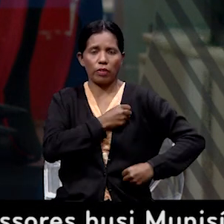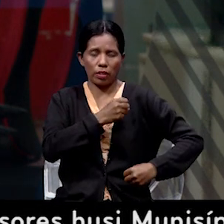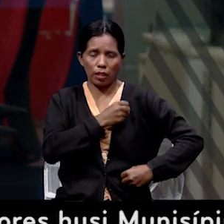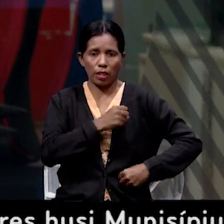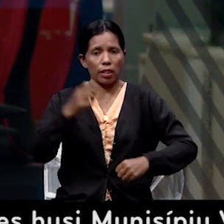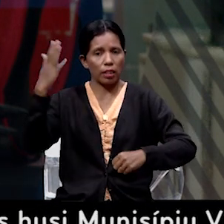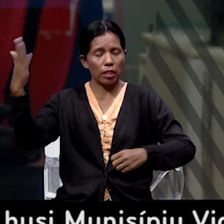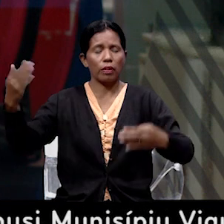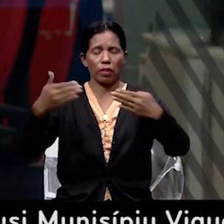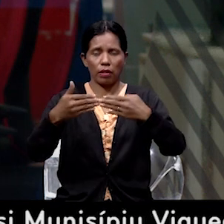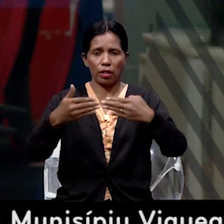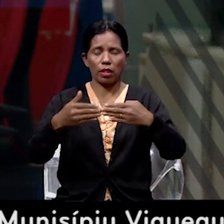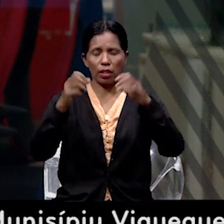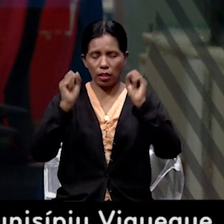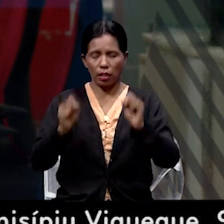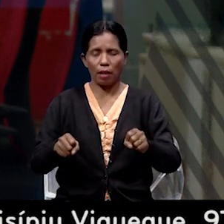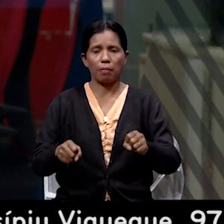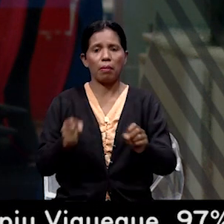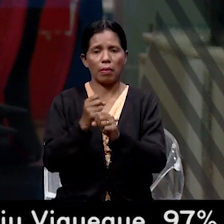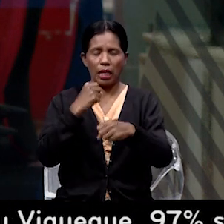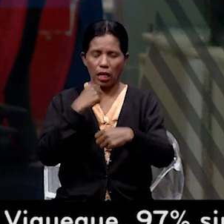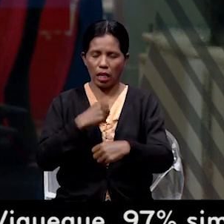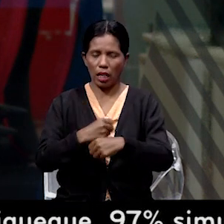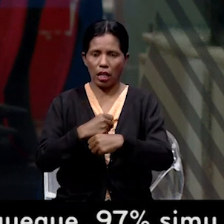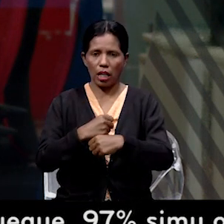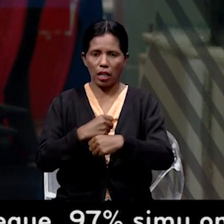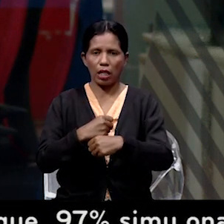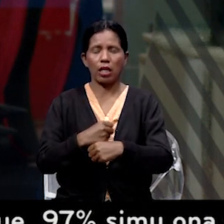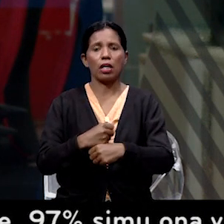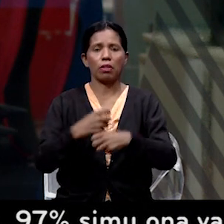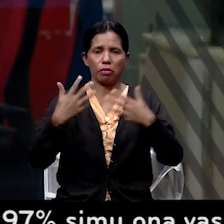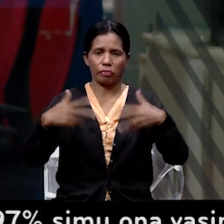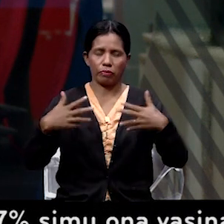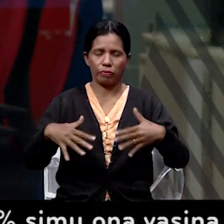fronteira, também Bele provoca conflito institucional.